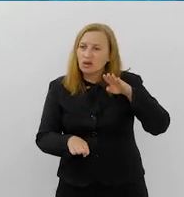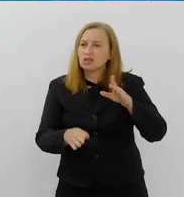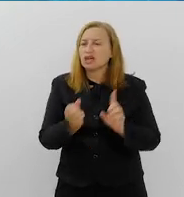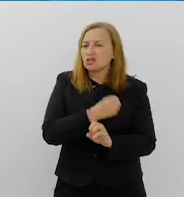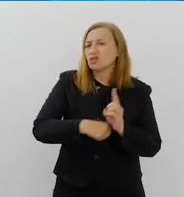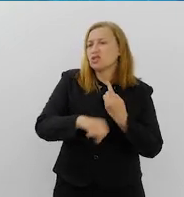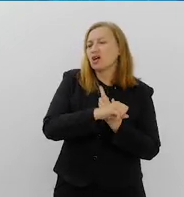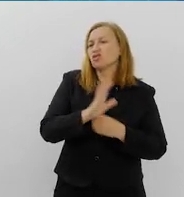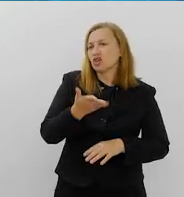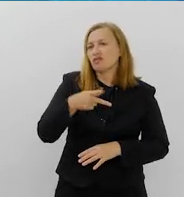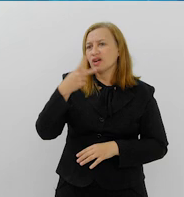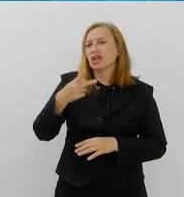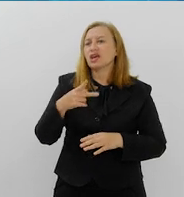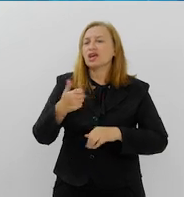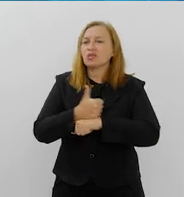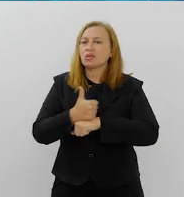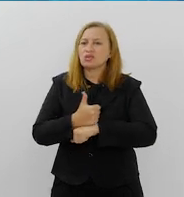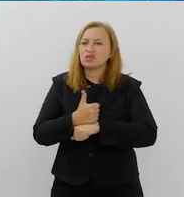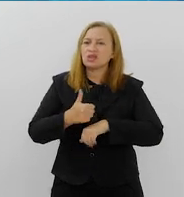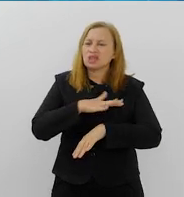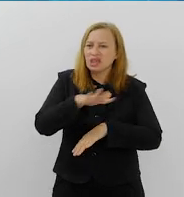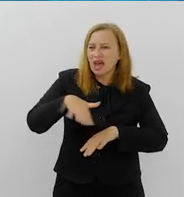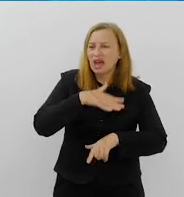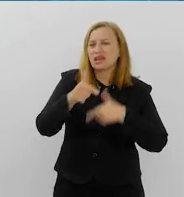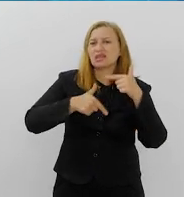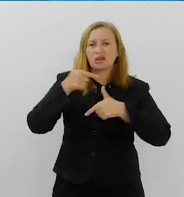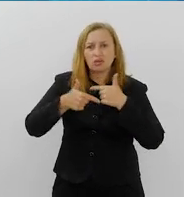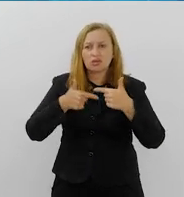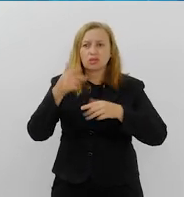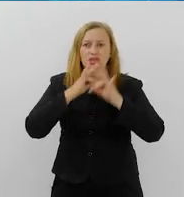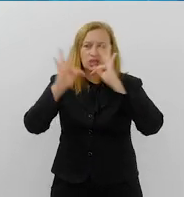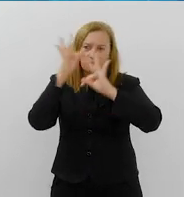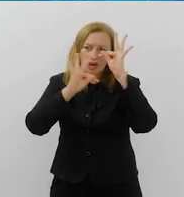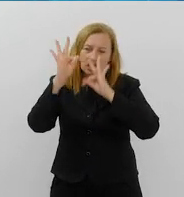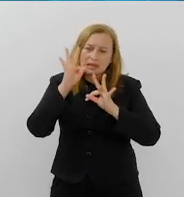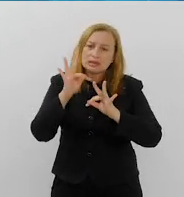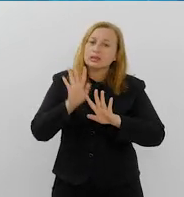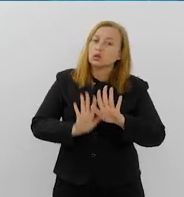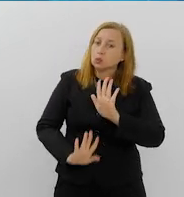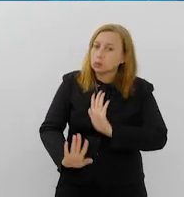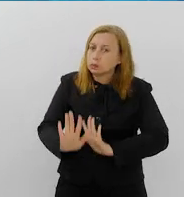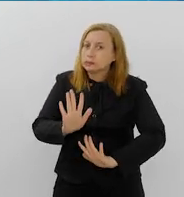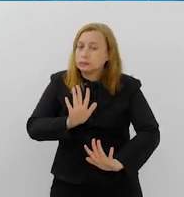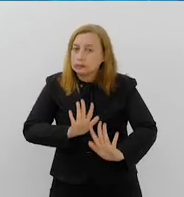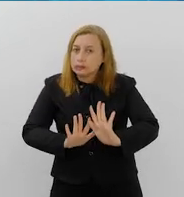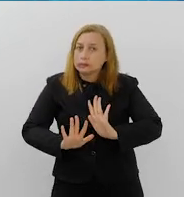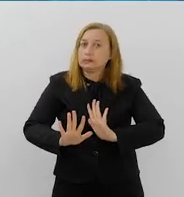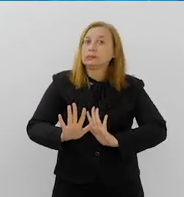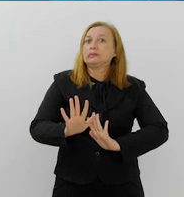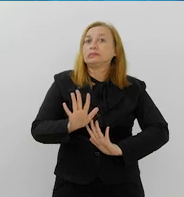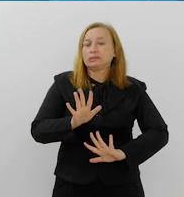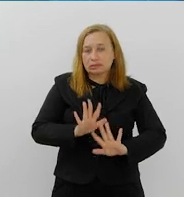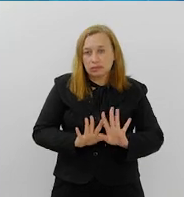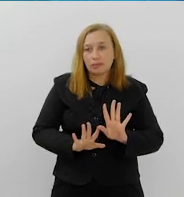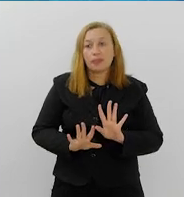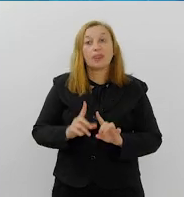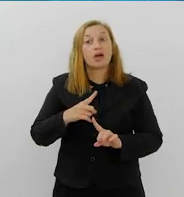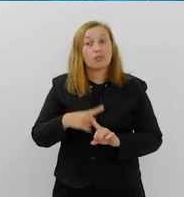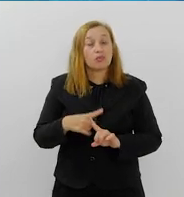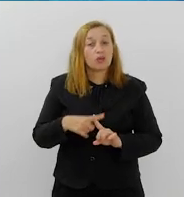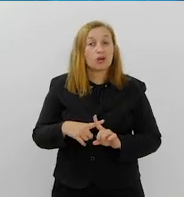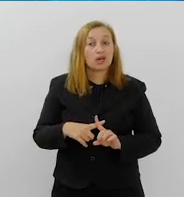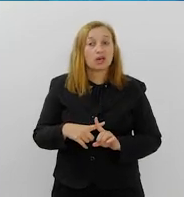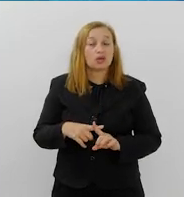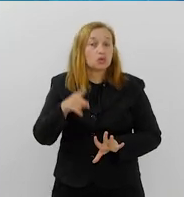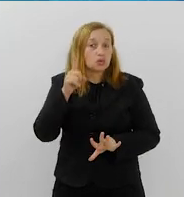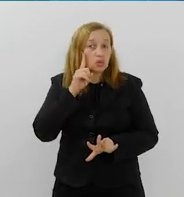coloquei, profissionais que são ligados à área de tecnologia também têm que ter um cuidado enorme, né? Porque eles